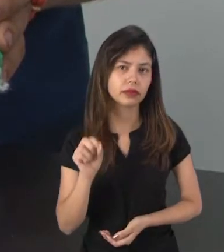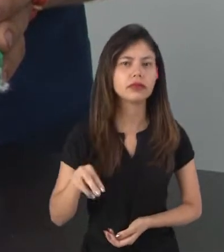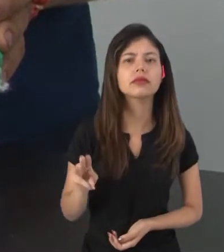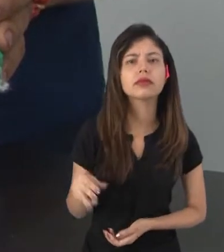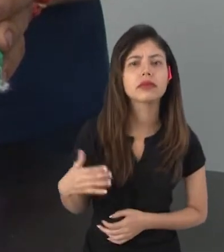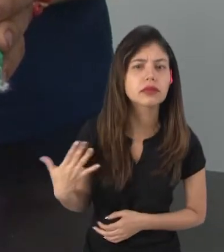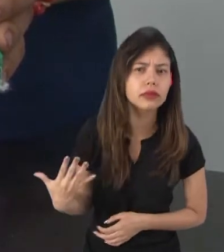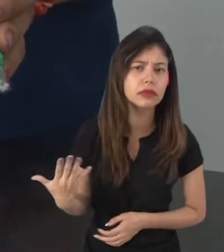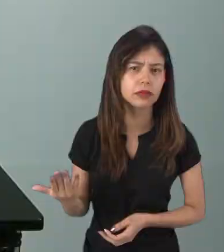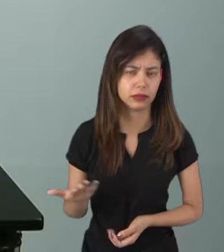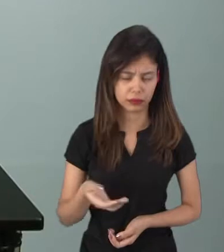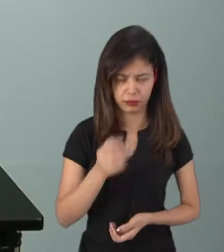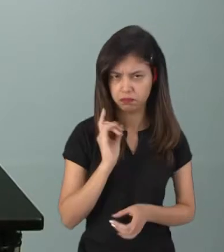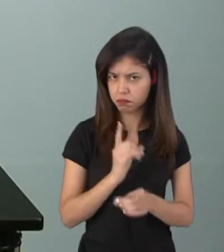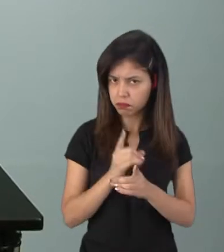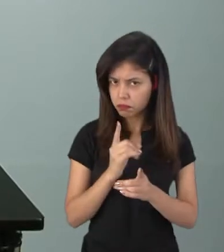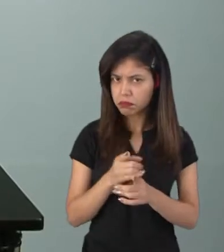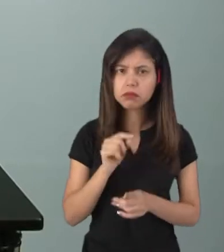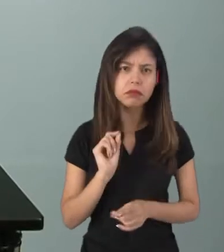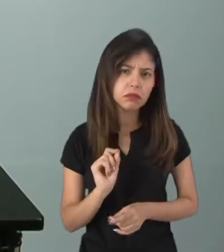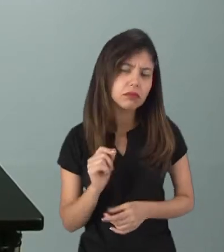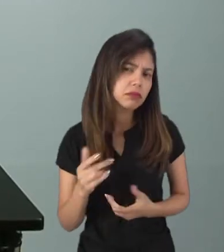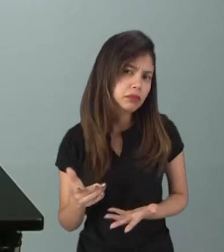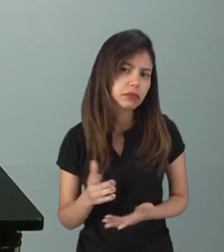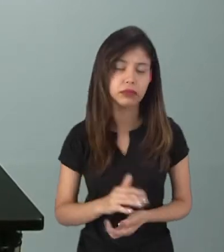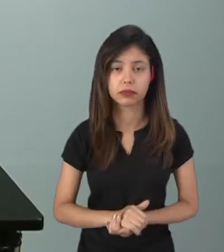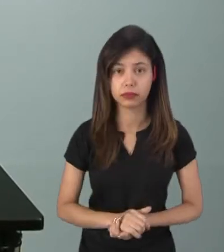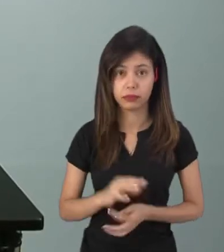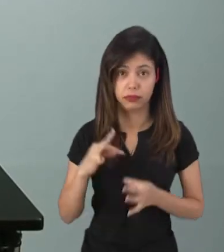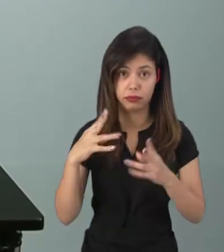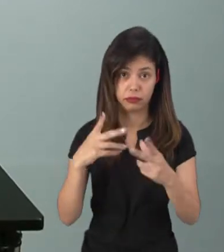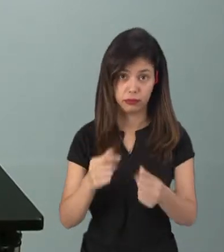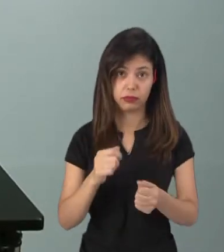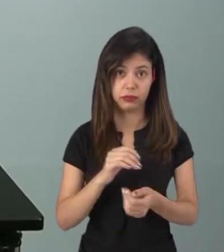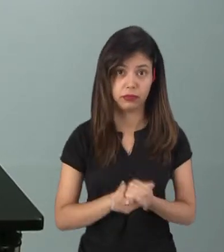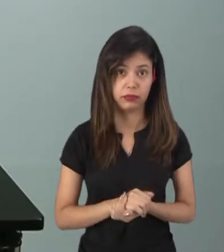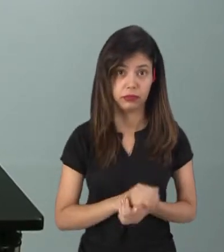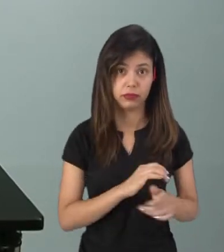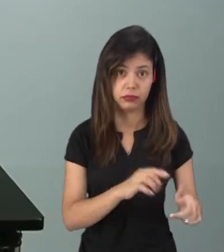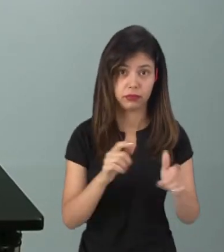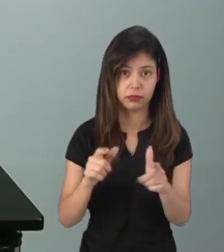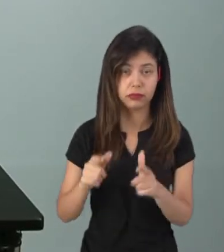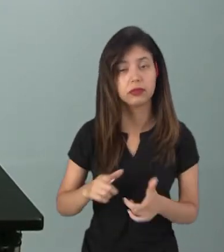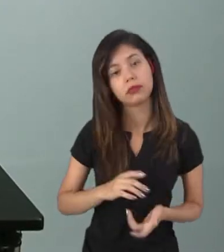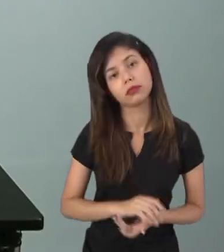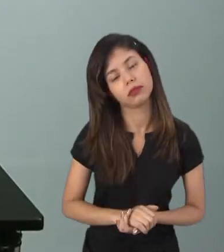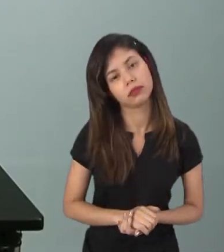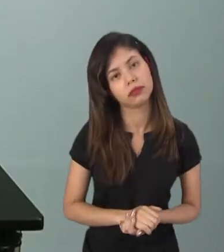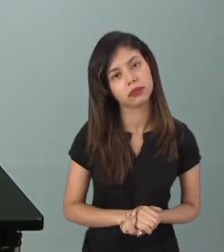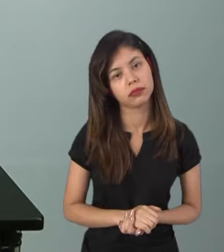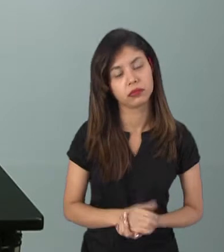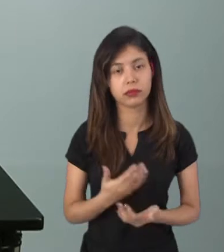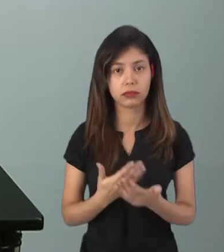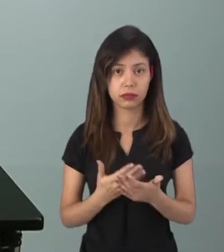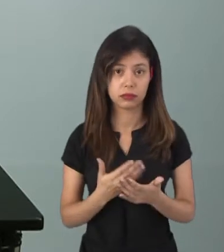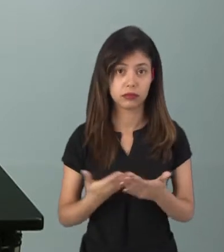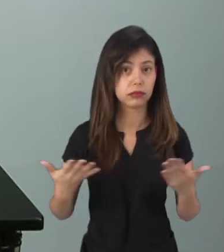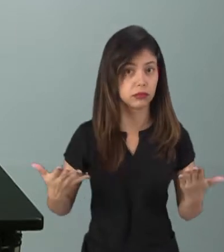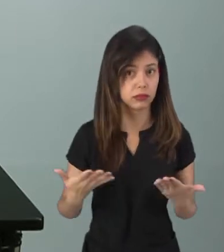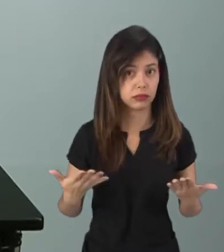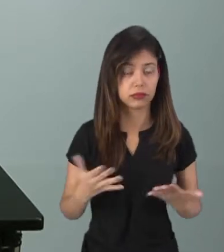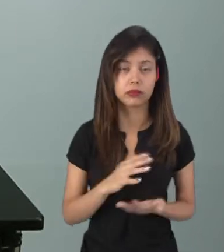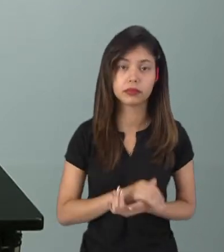mais? Conseguiram identificar todos esses espaços que nós vamos falar nessa aula de